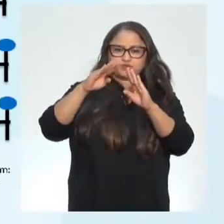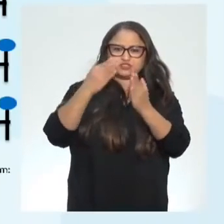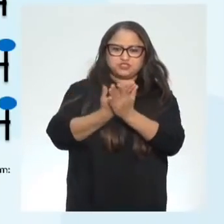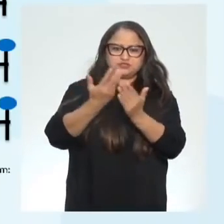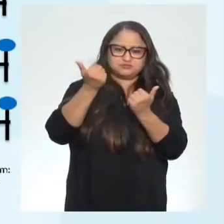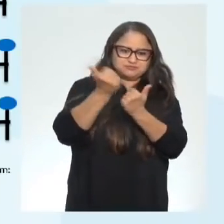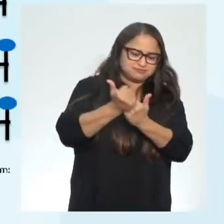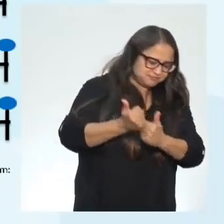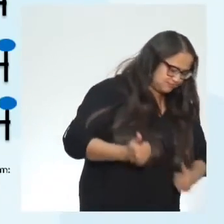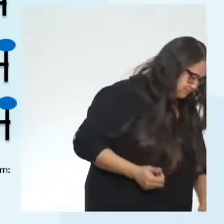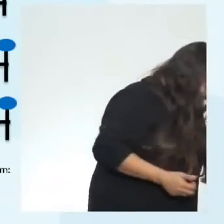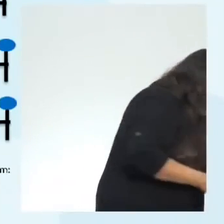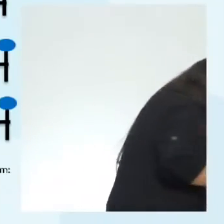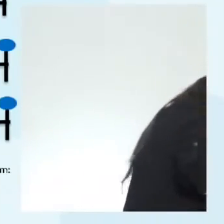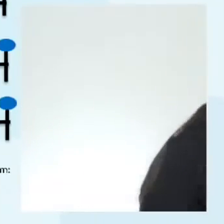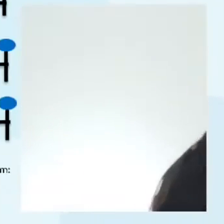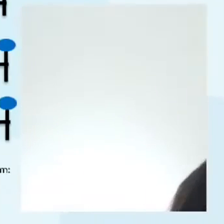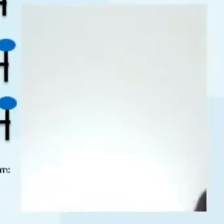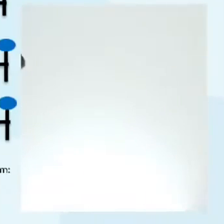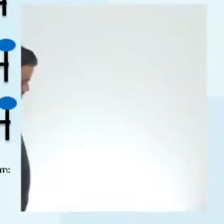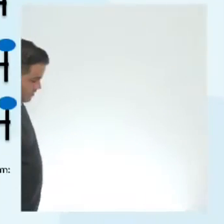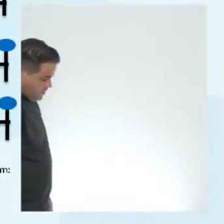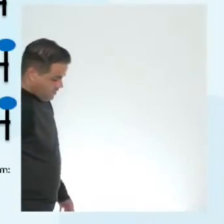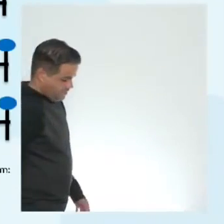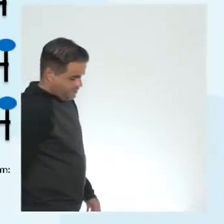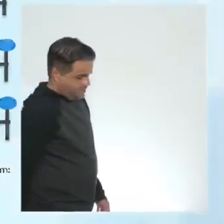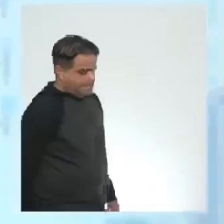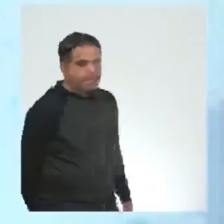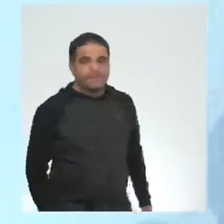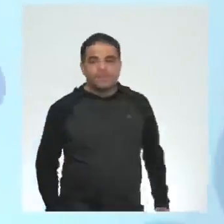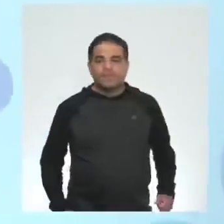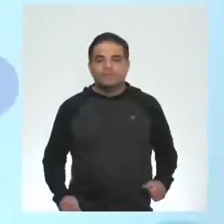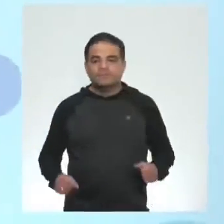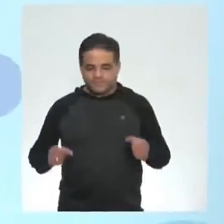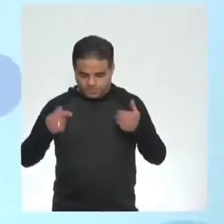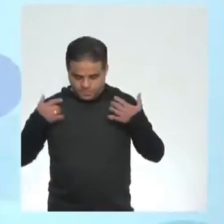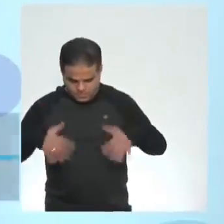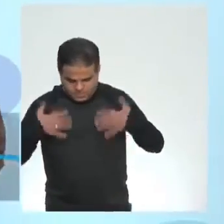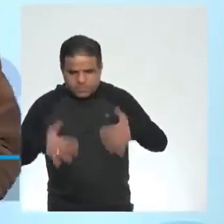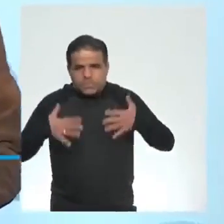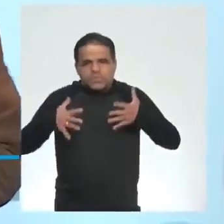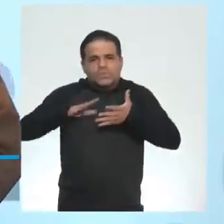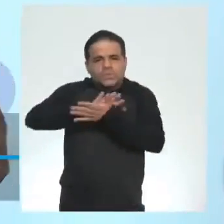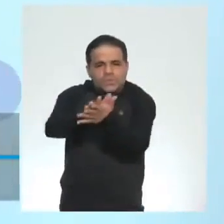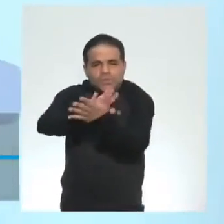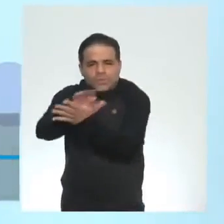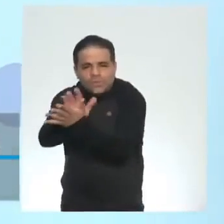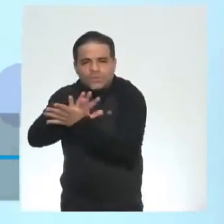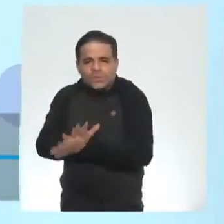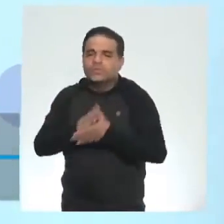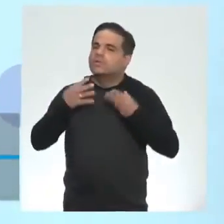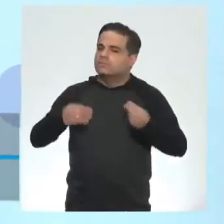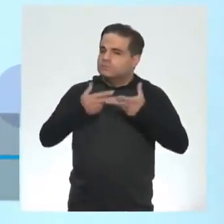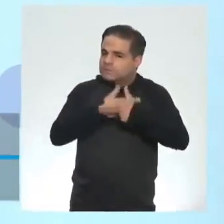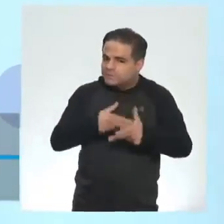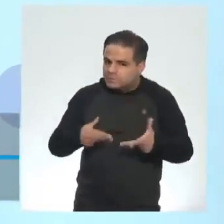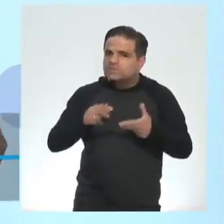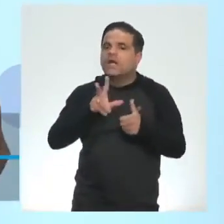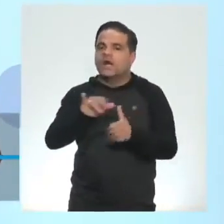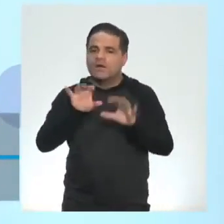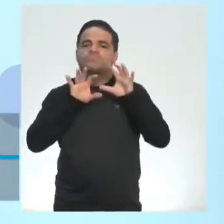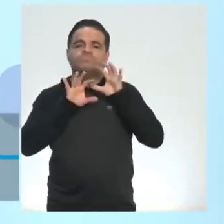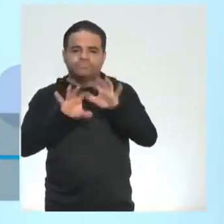guerra, os bombardeios que irão causar muita carnificina. Legal, gente? Mas é